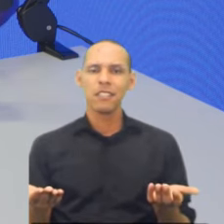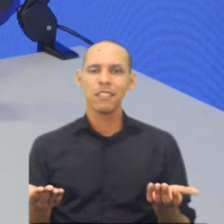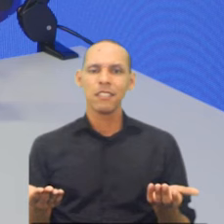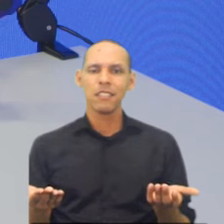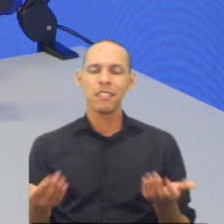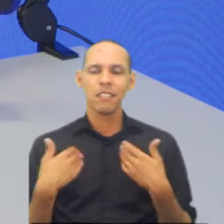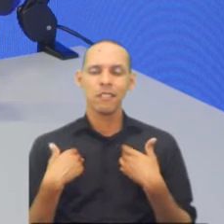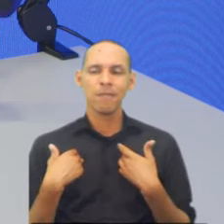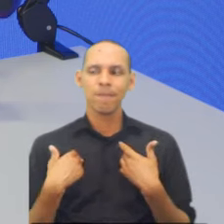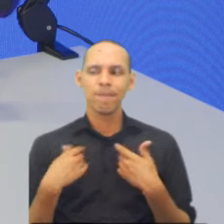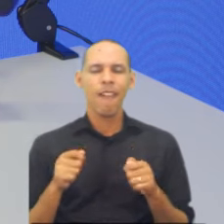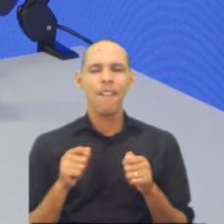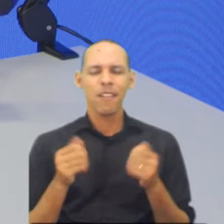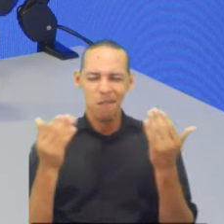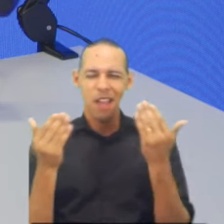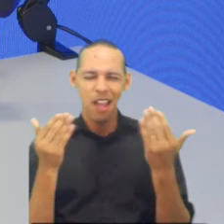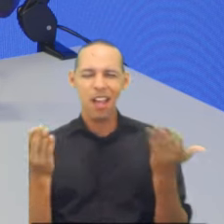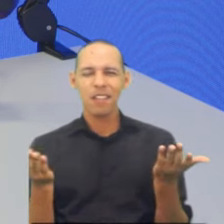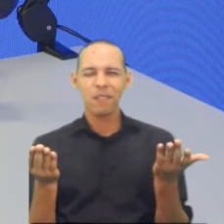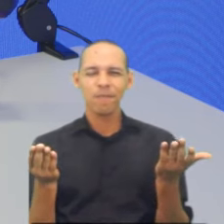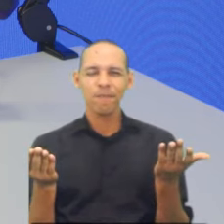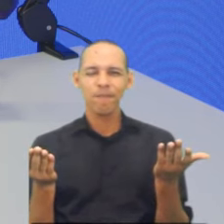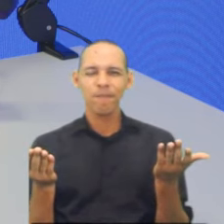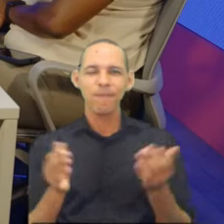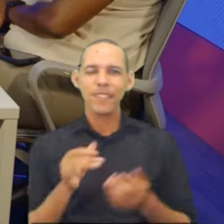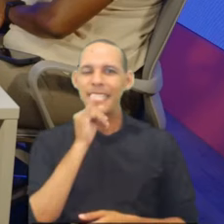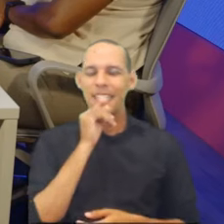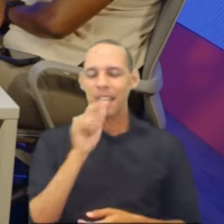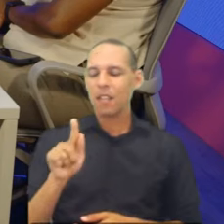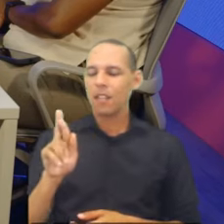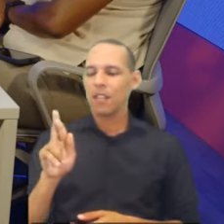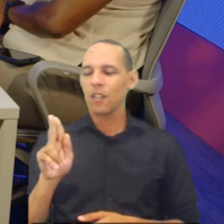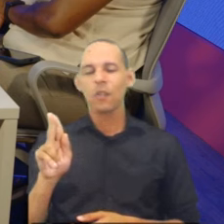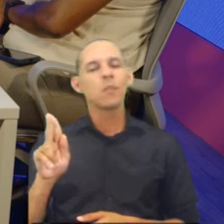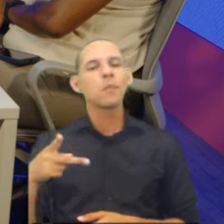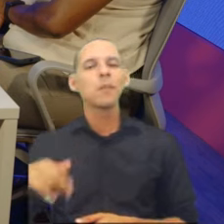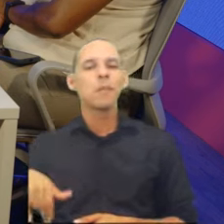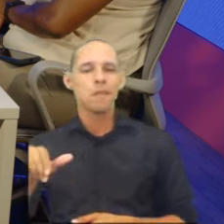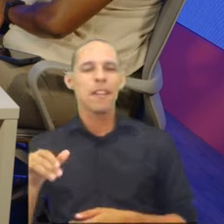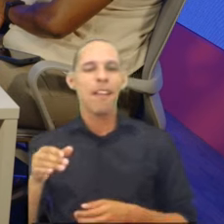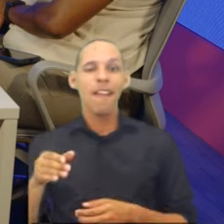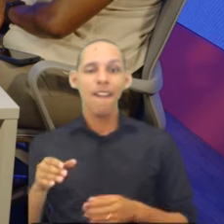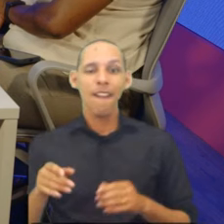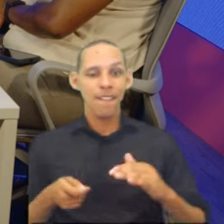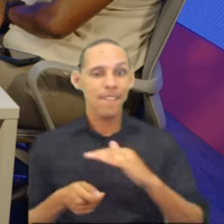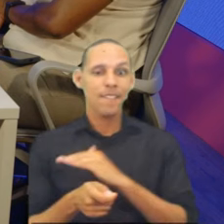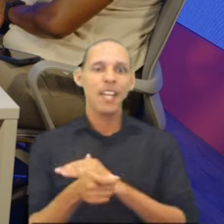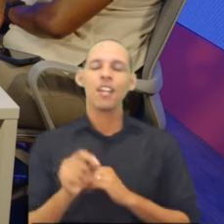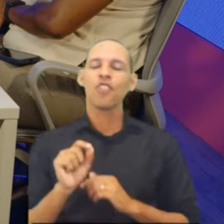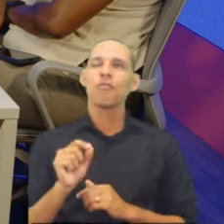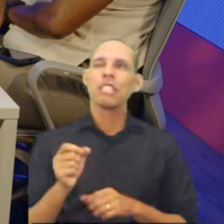eh fazendo uma um paralelo aí mesmo momento que a GAP estava investindo em tecnologia e